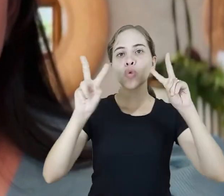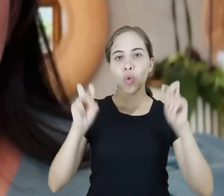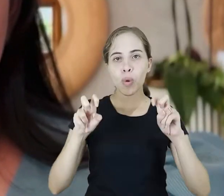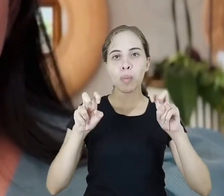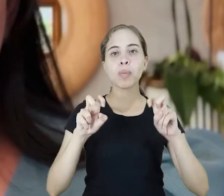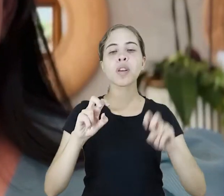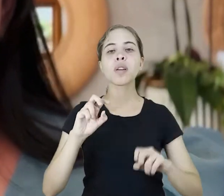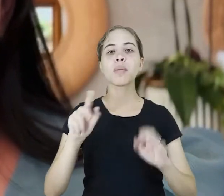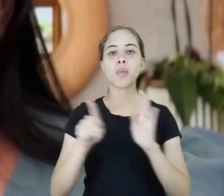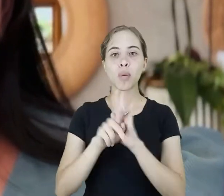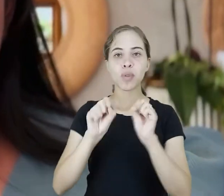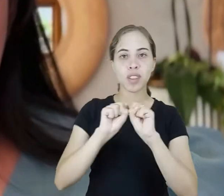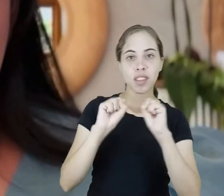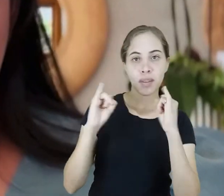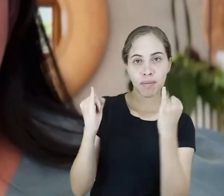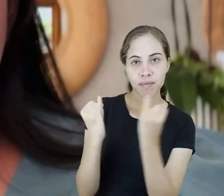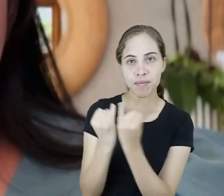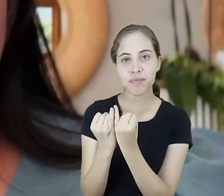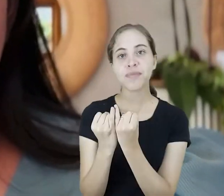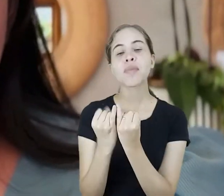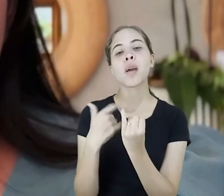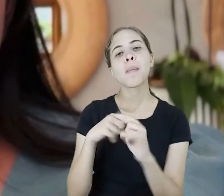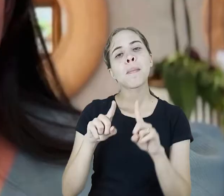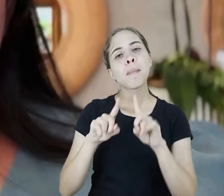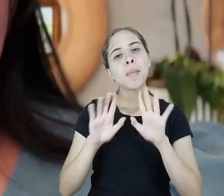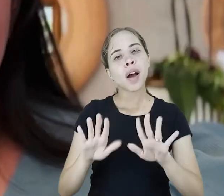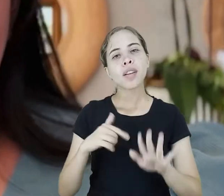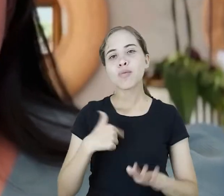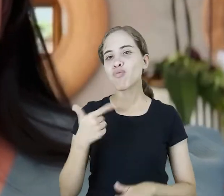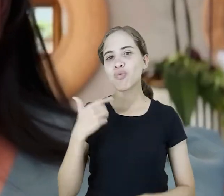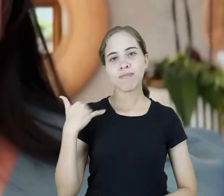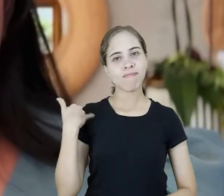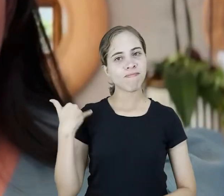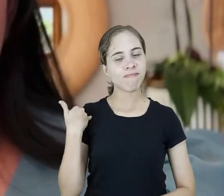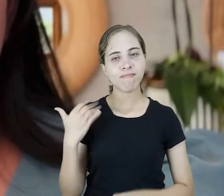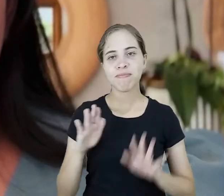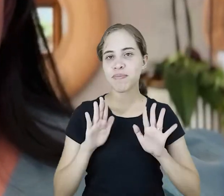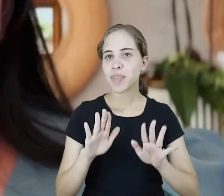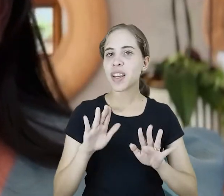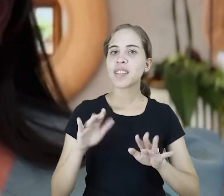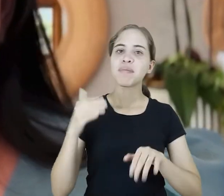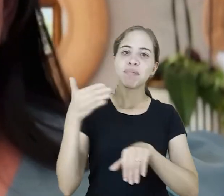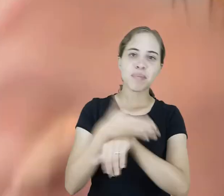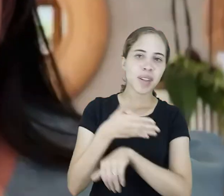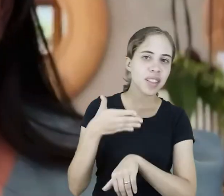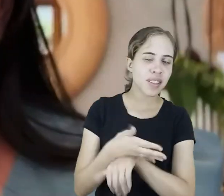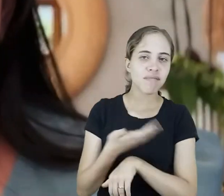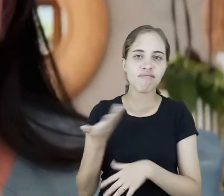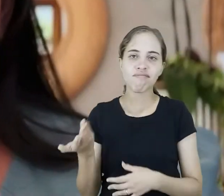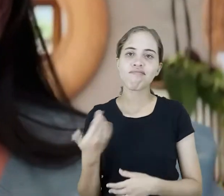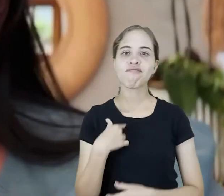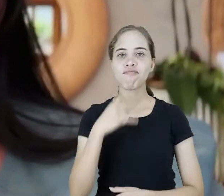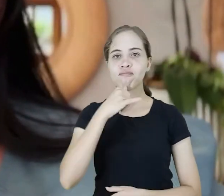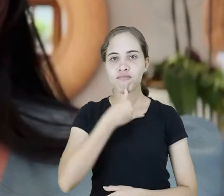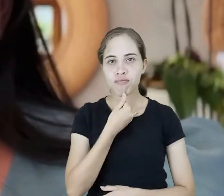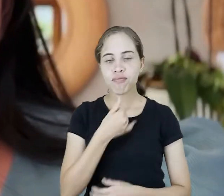de seminários e institutos, mas eu não tinha mais idade para poder participar, o que me deixou